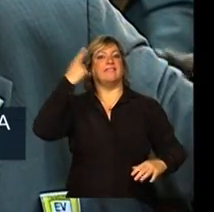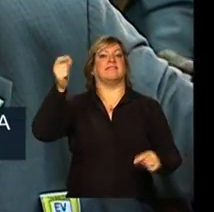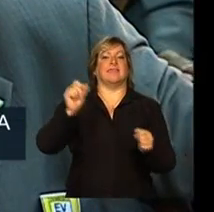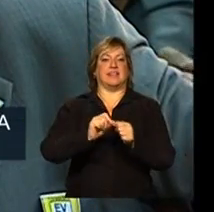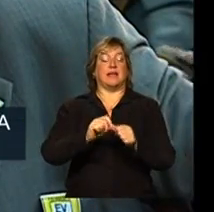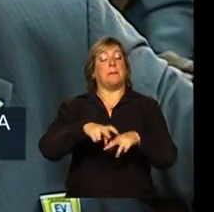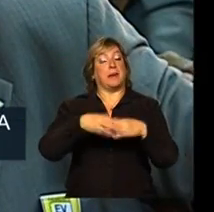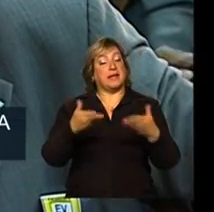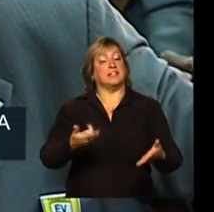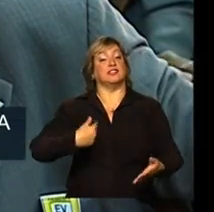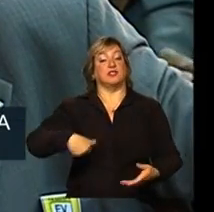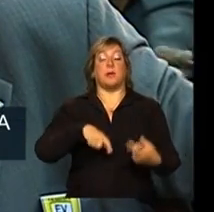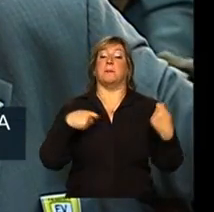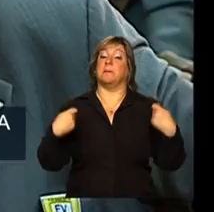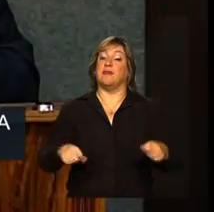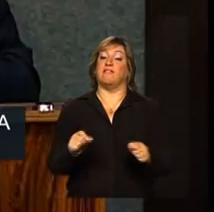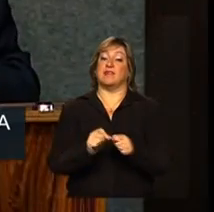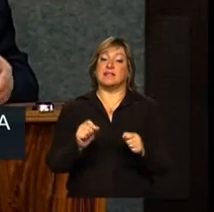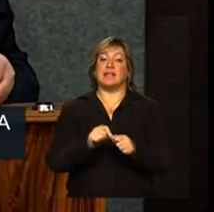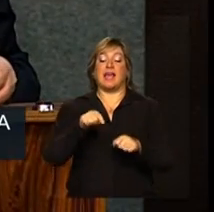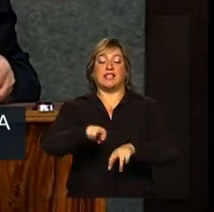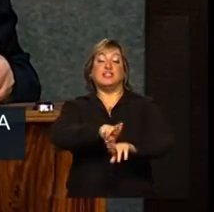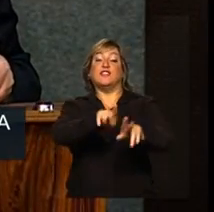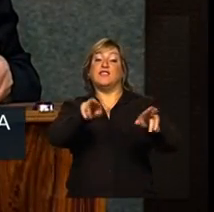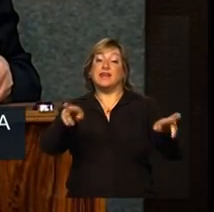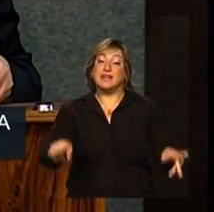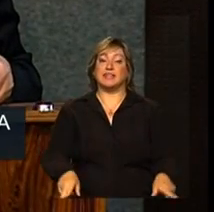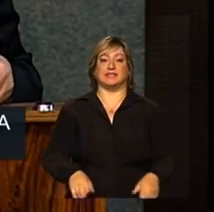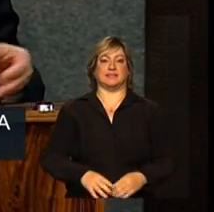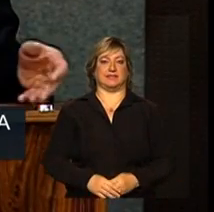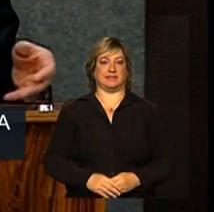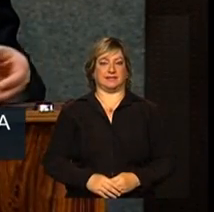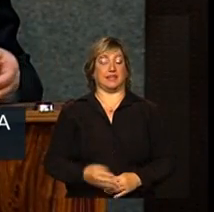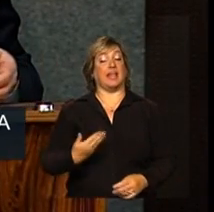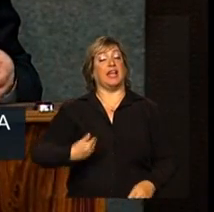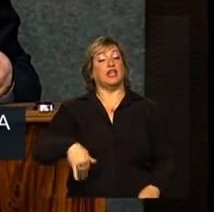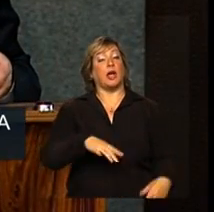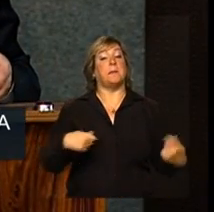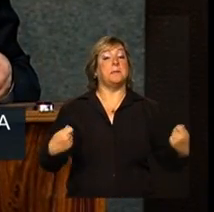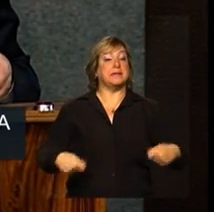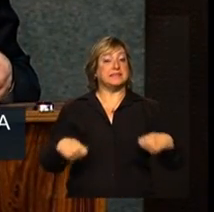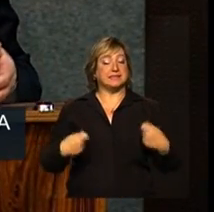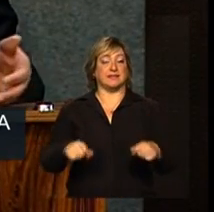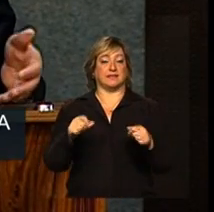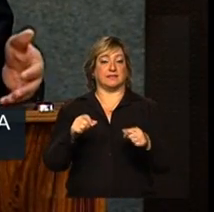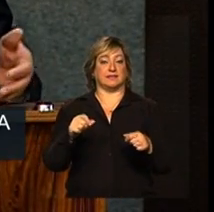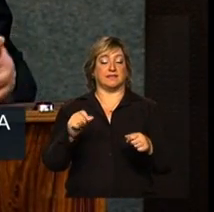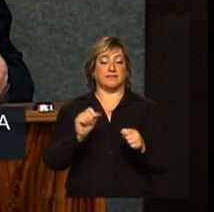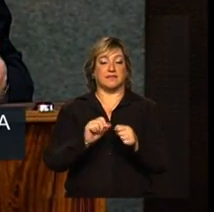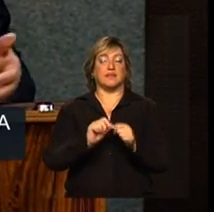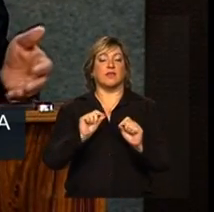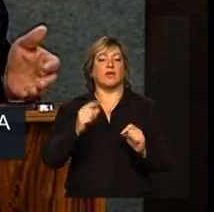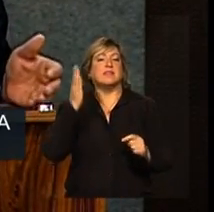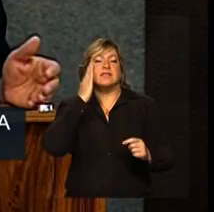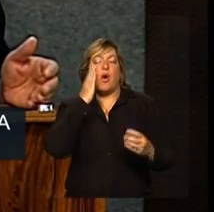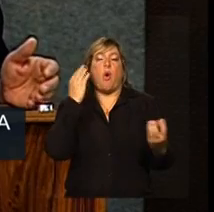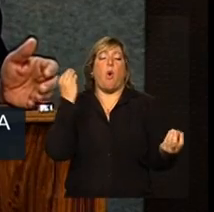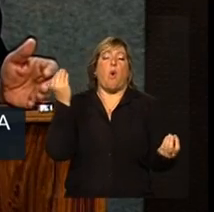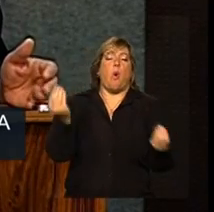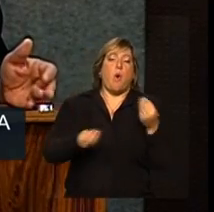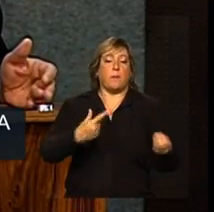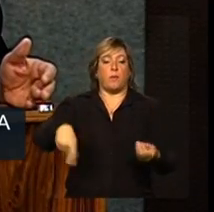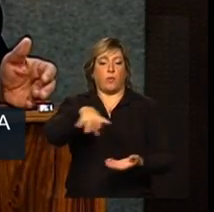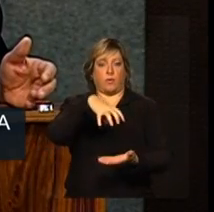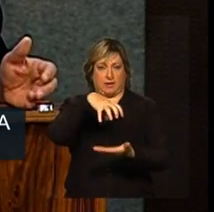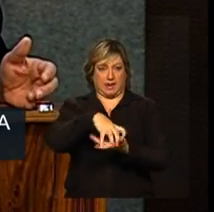isso, nós precisamos saber dessas diferenças. Nós precisamos saber como a classe média utiliza os